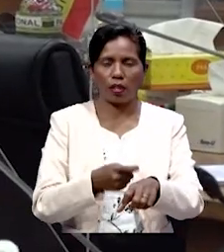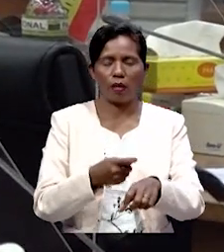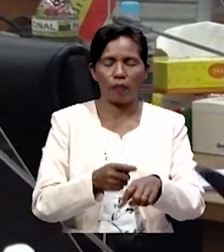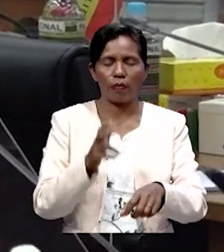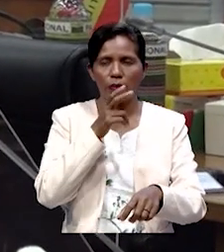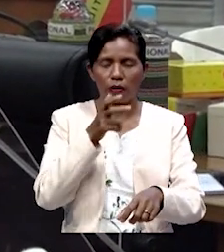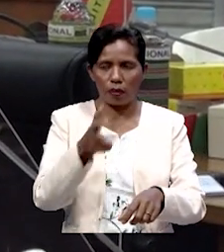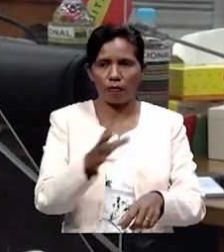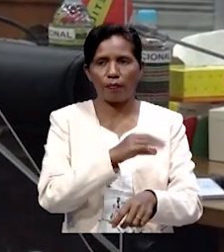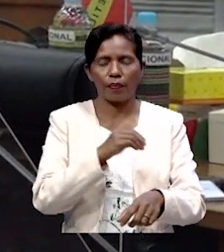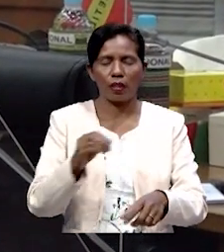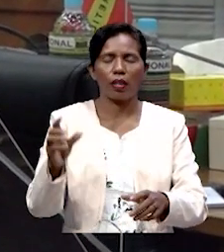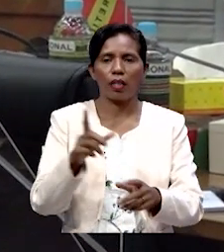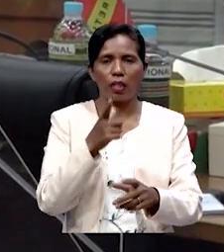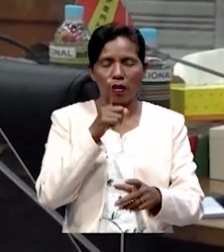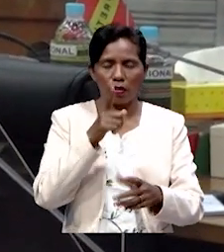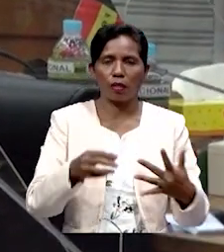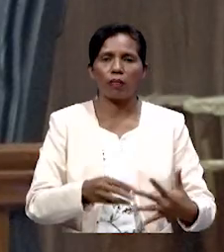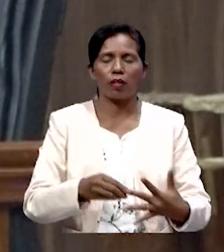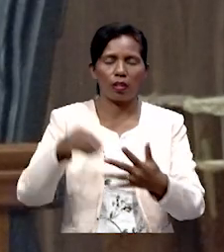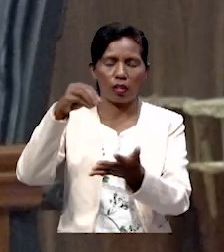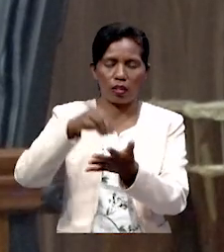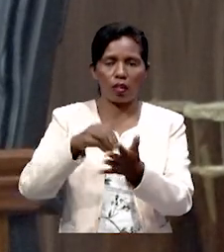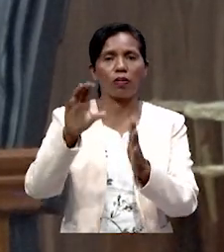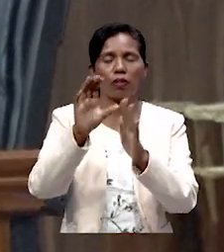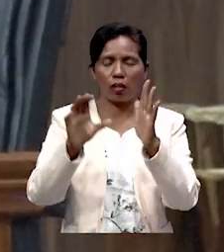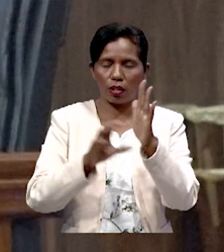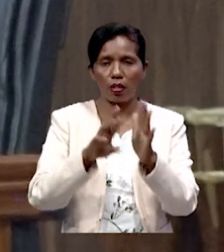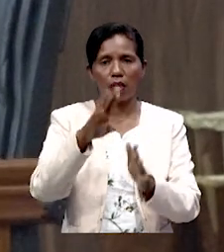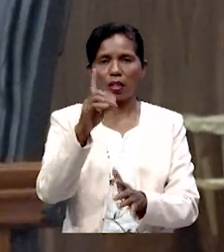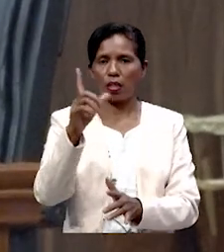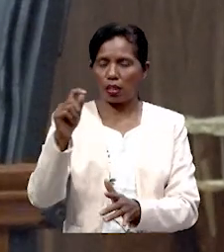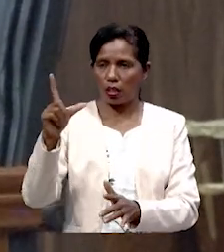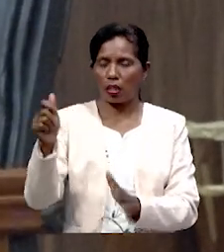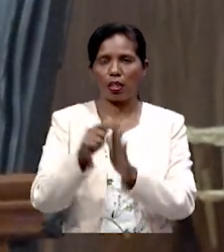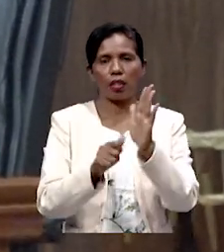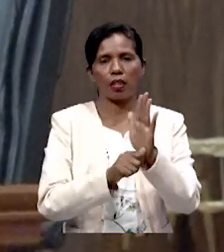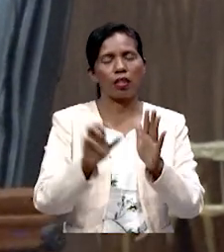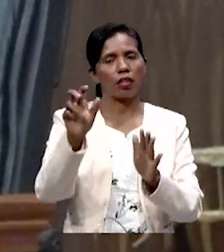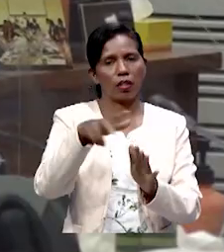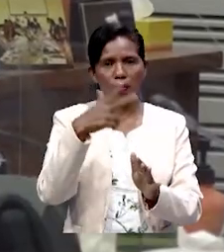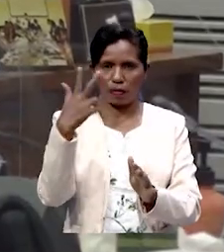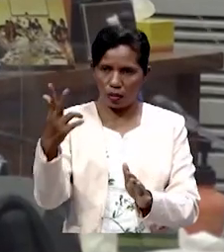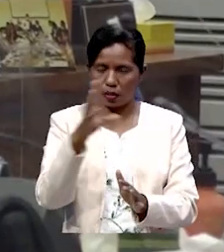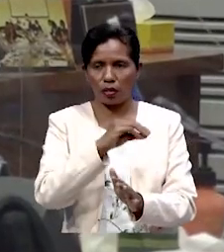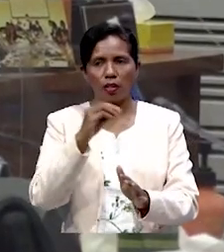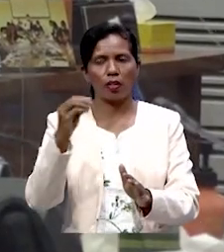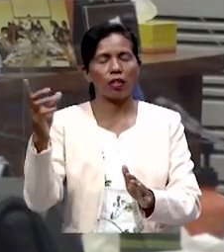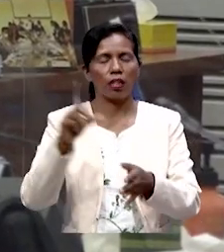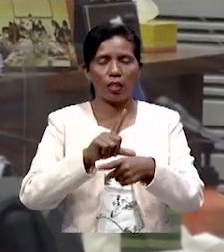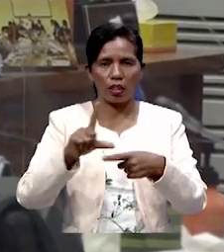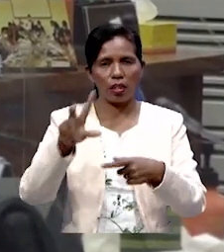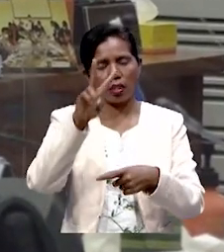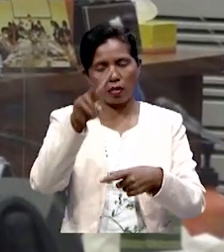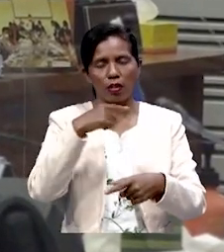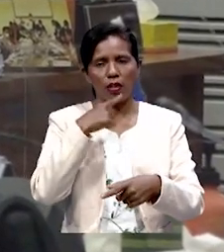o teton no dar liam oficial, né? Bem hatur e a Constituição República Democrática Timor-Leste, artigo San Lores Intolo, no ne a linha da rua